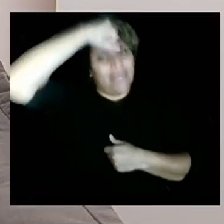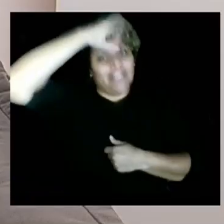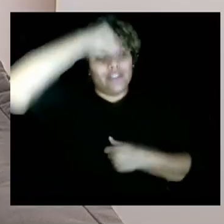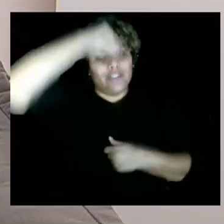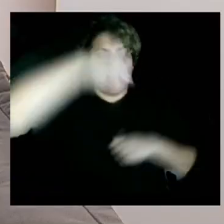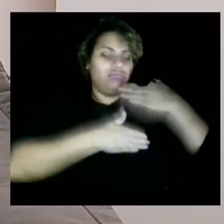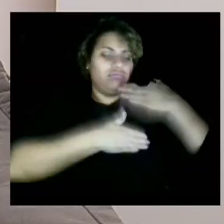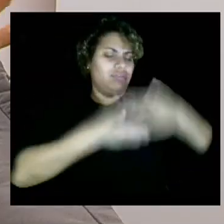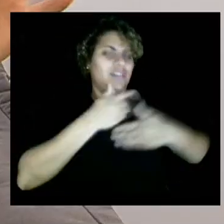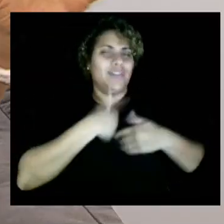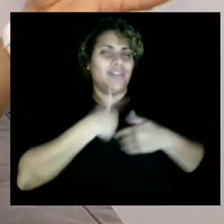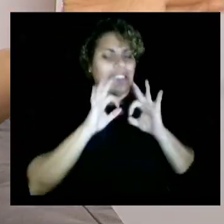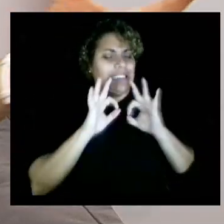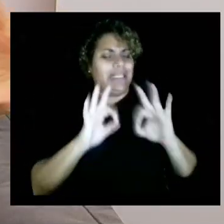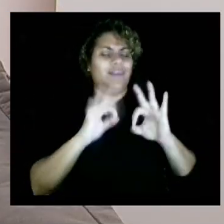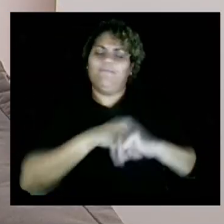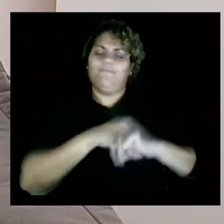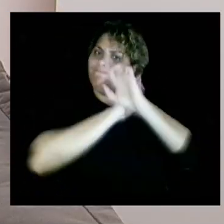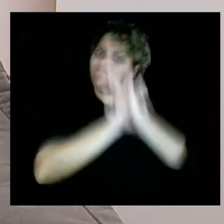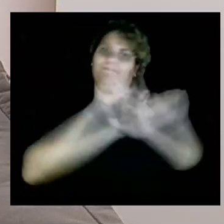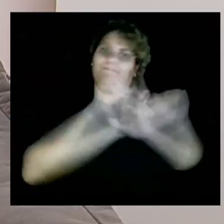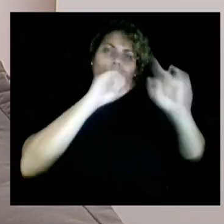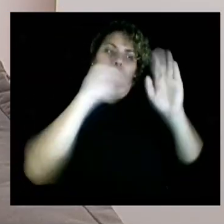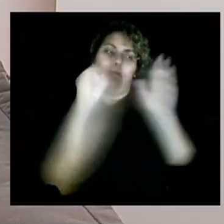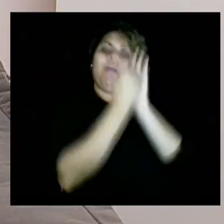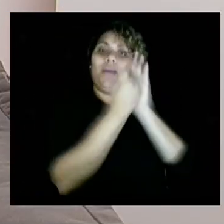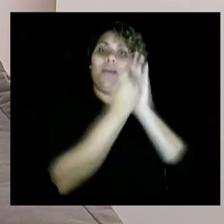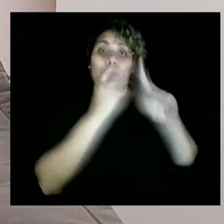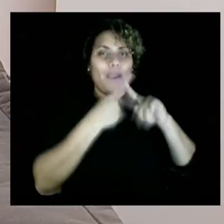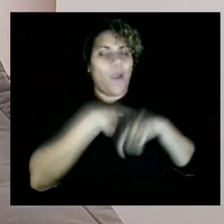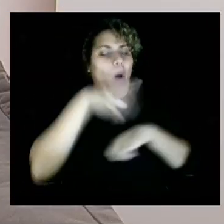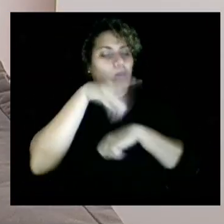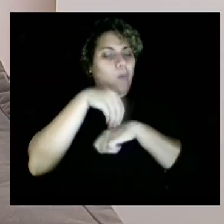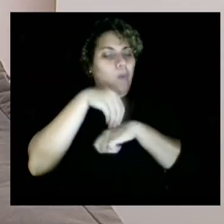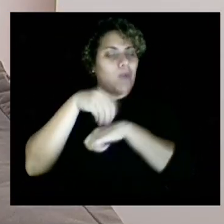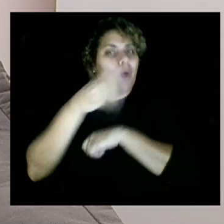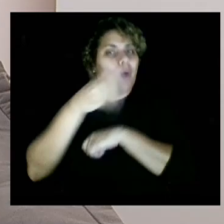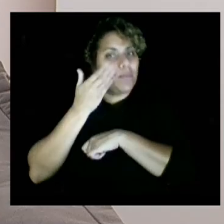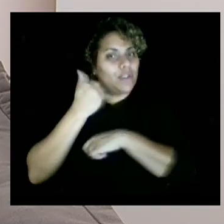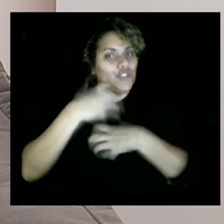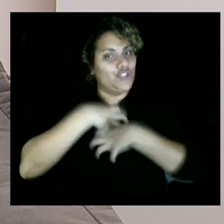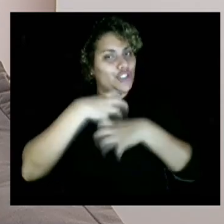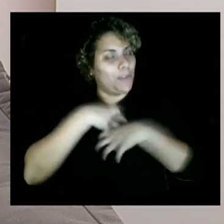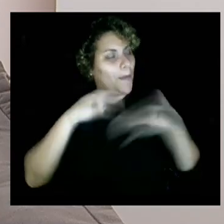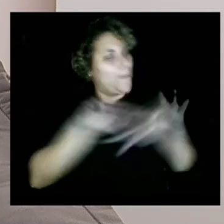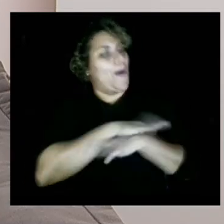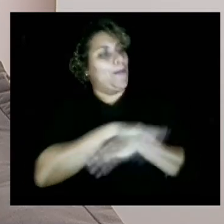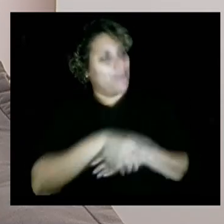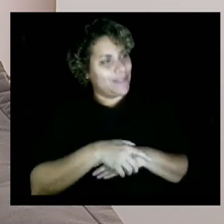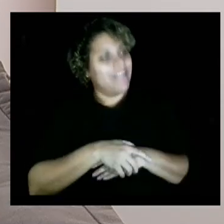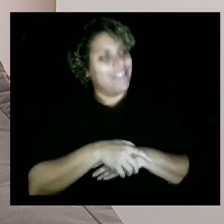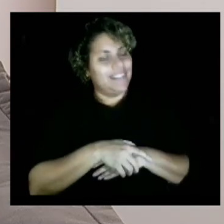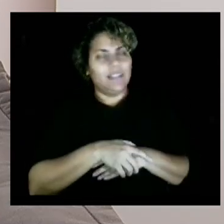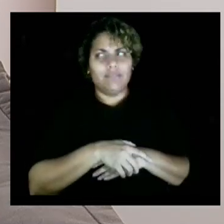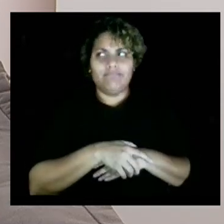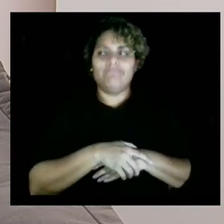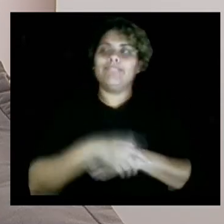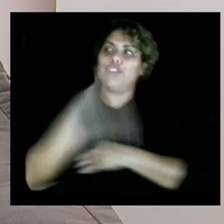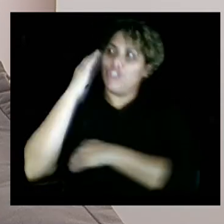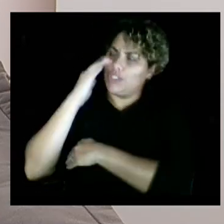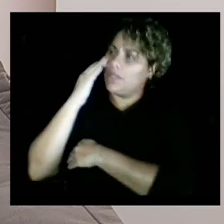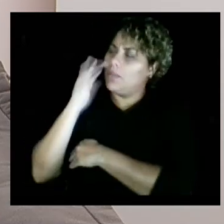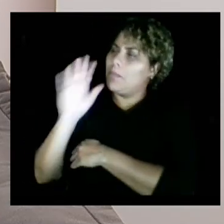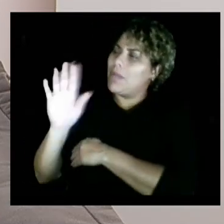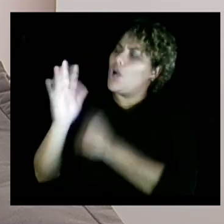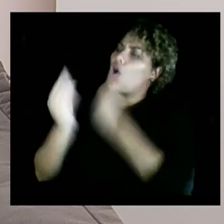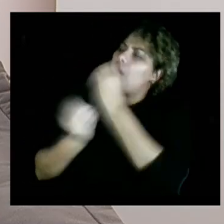toda a diferença, porque foi o que eu peguei o todo e fiz do meu jeito. Sim, mas como foi então pensar para